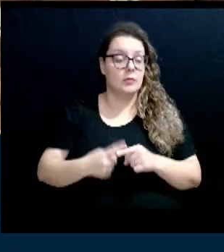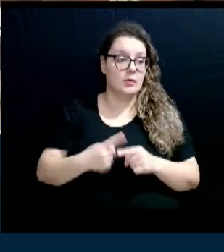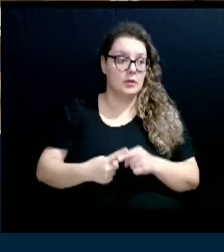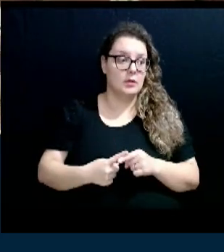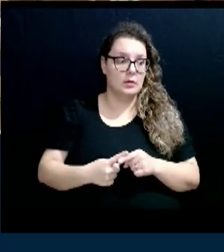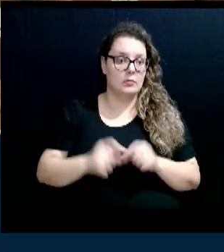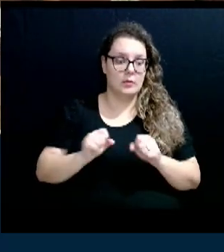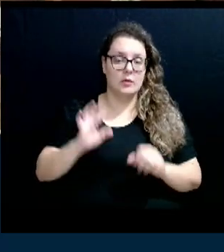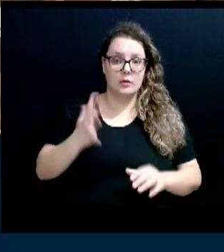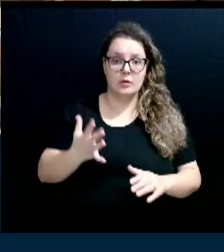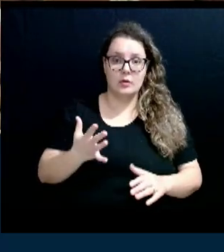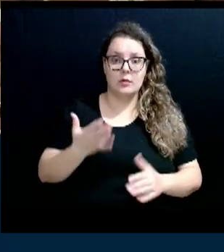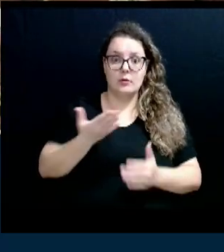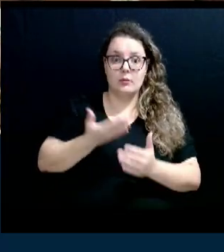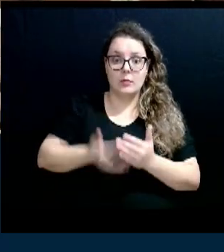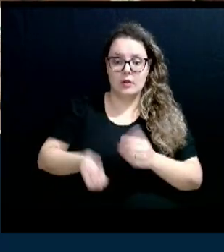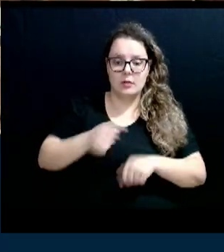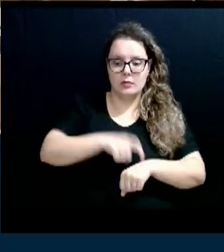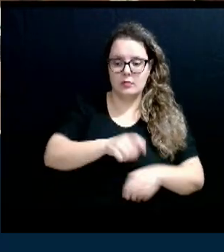Com certeza. Existe